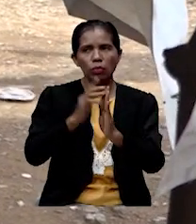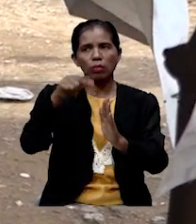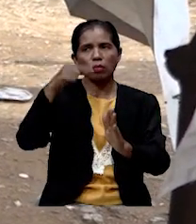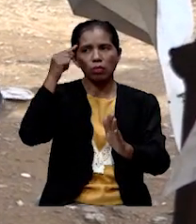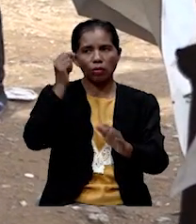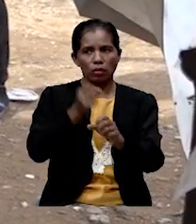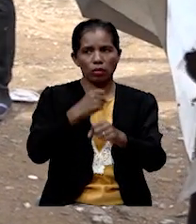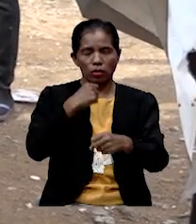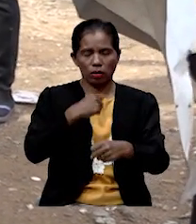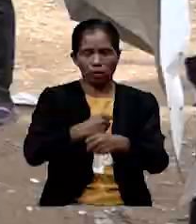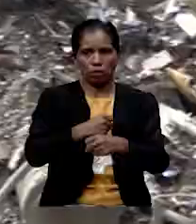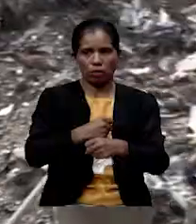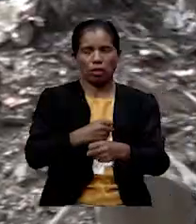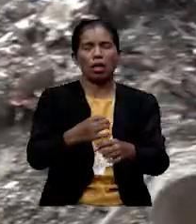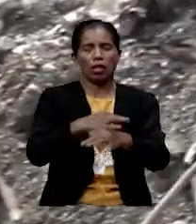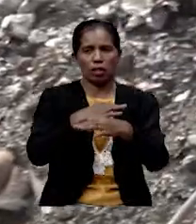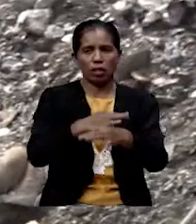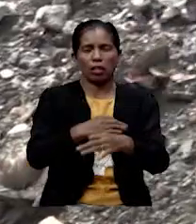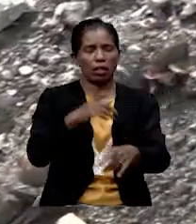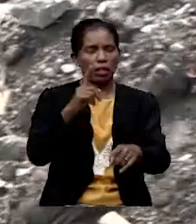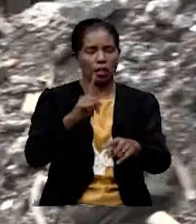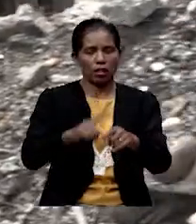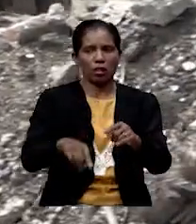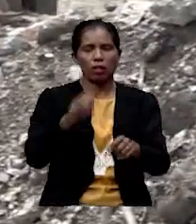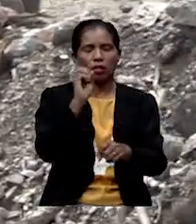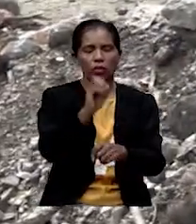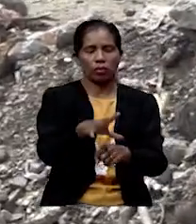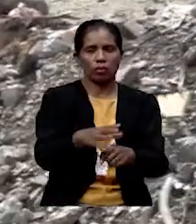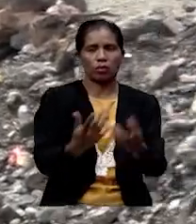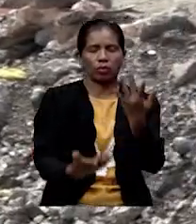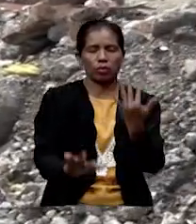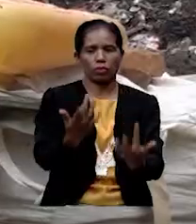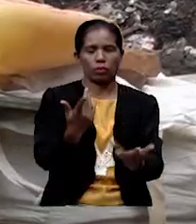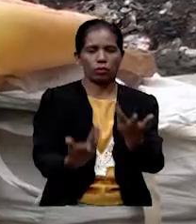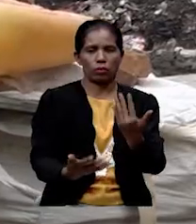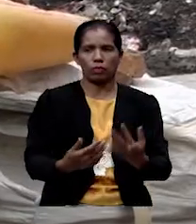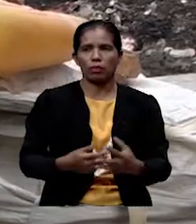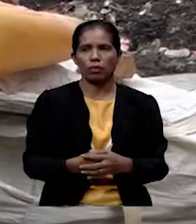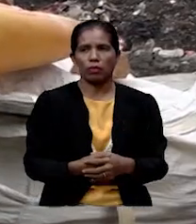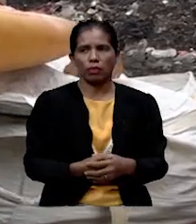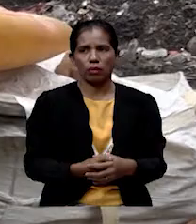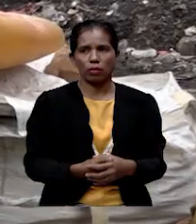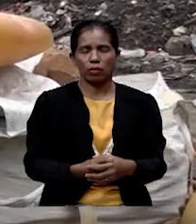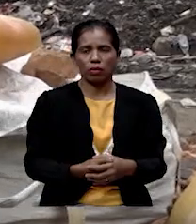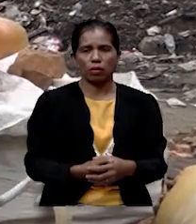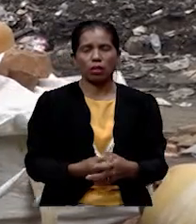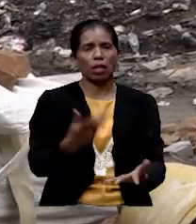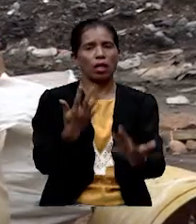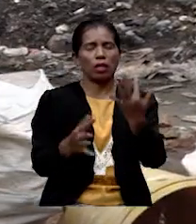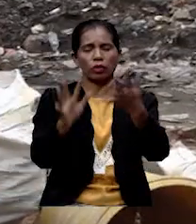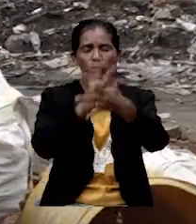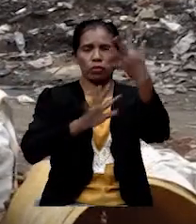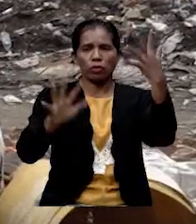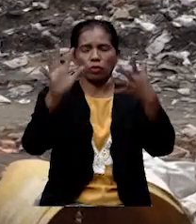atuhalo reciclagem lixo no ne labela habitua o sumo. Poluição na beca, mais se aixuar, ne contamina